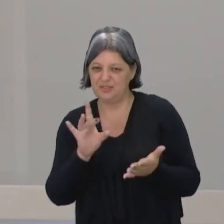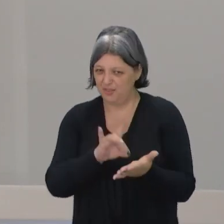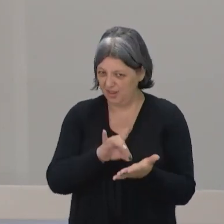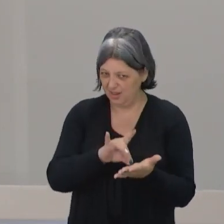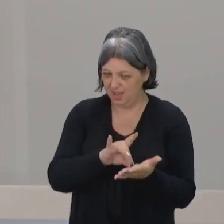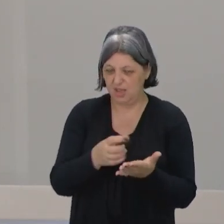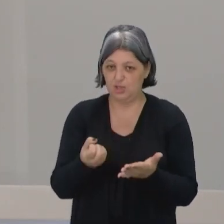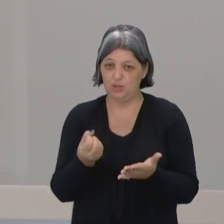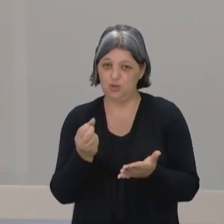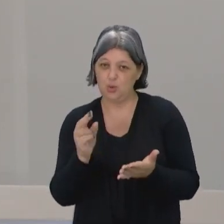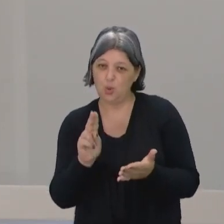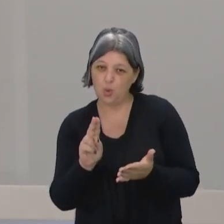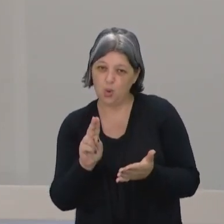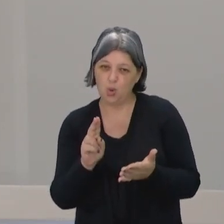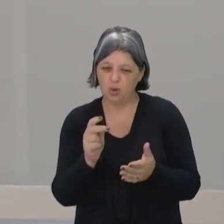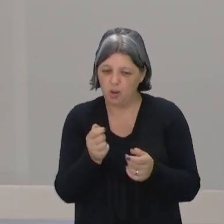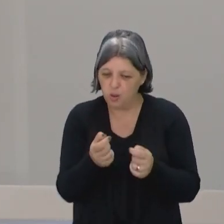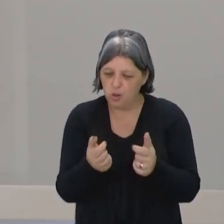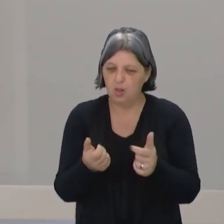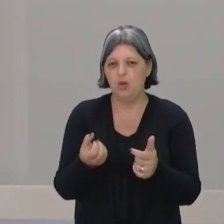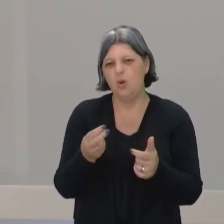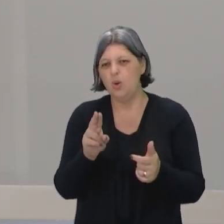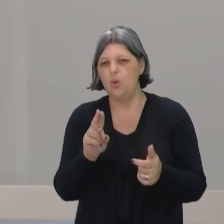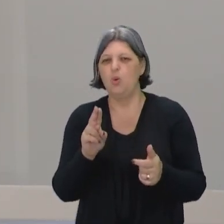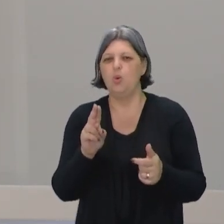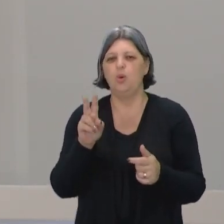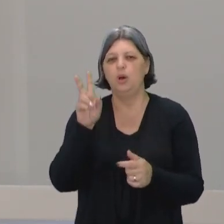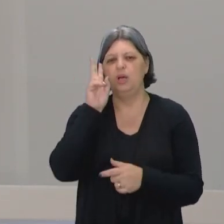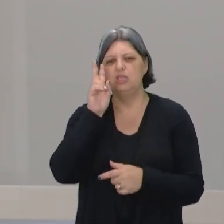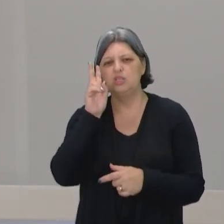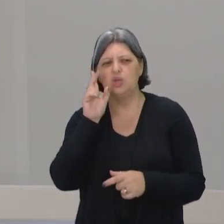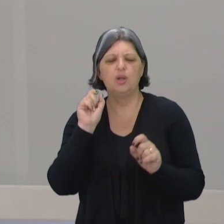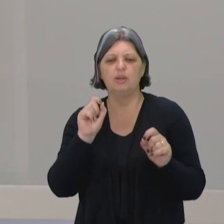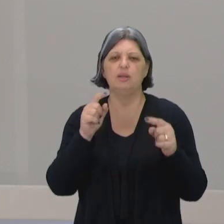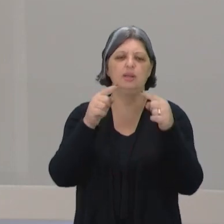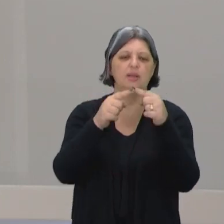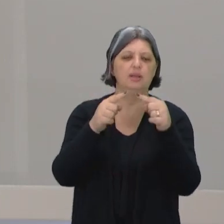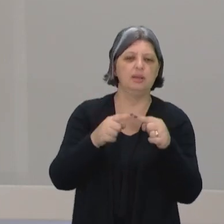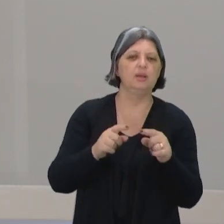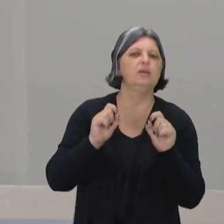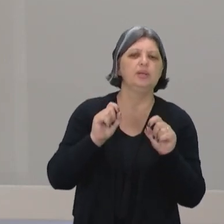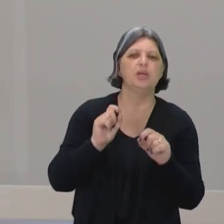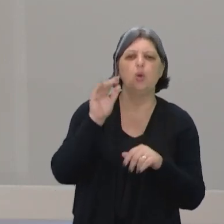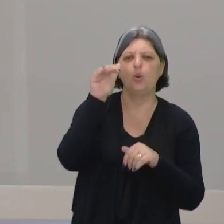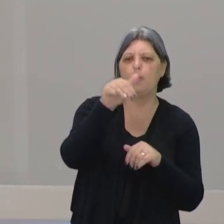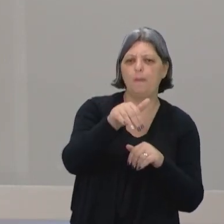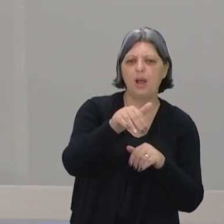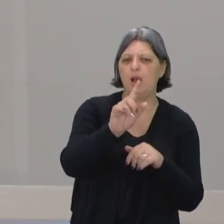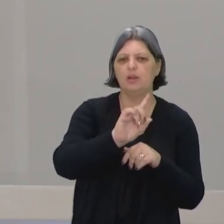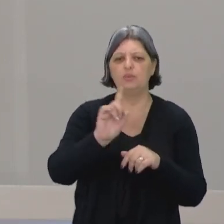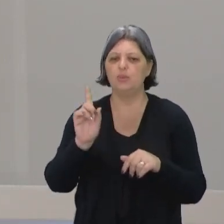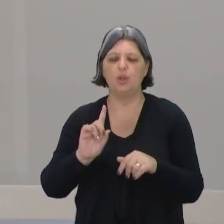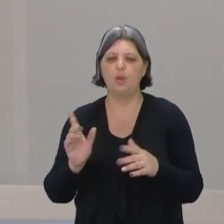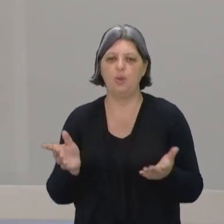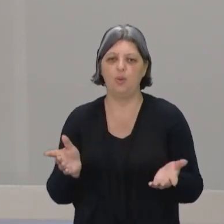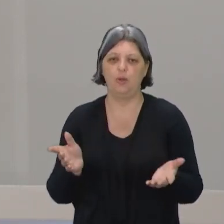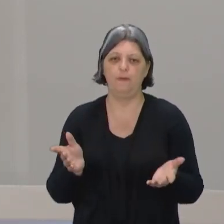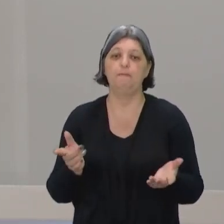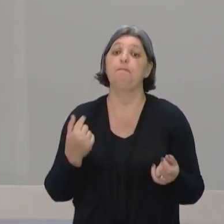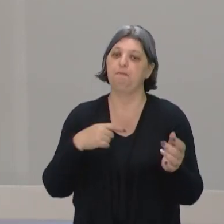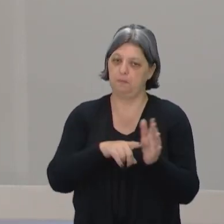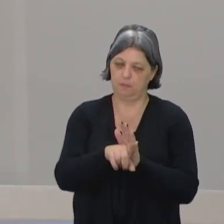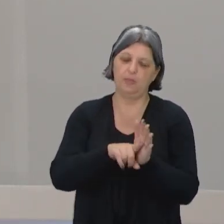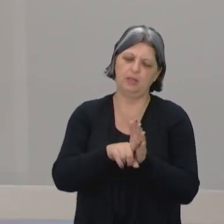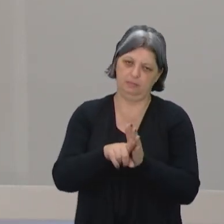mesmo, qual história que se encaixa melhor aqui, quem será que é o culpado, que não é, e pesquisar,